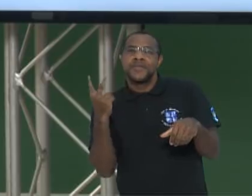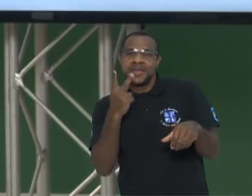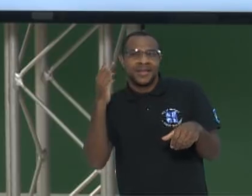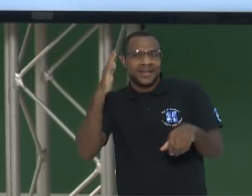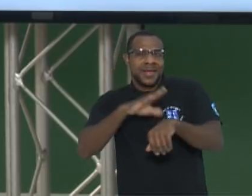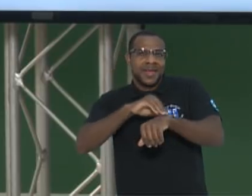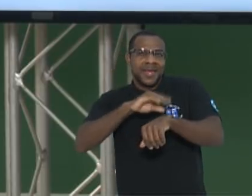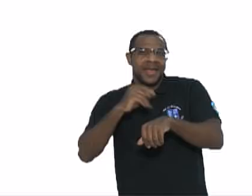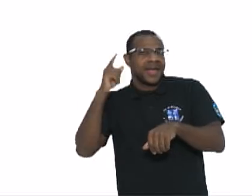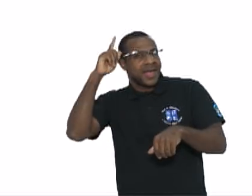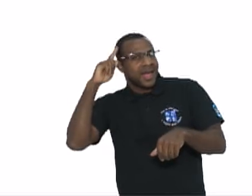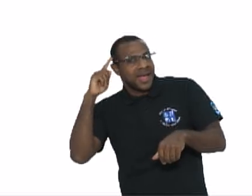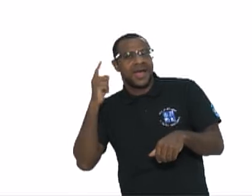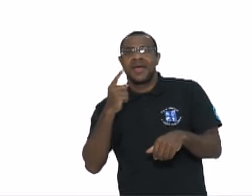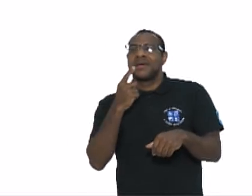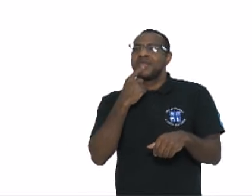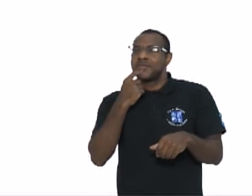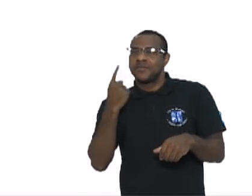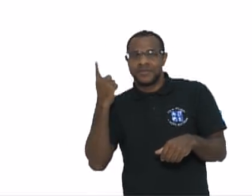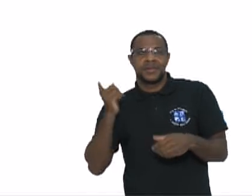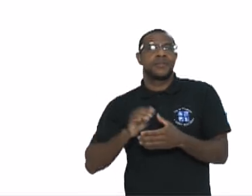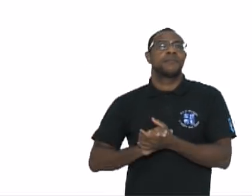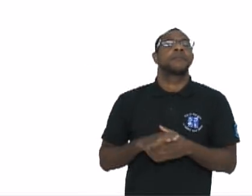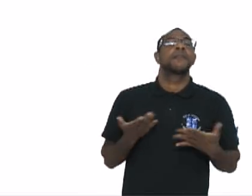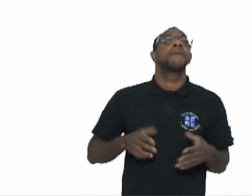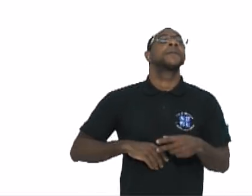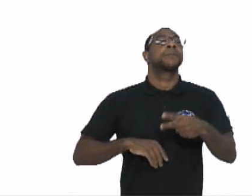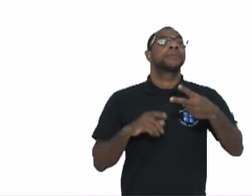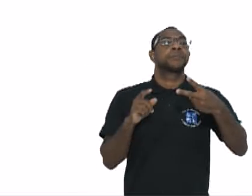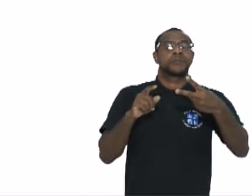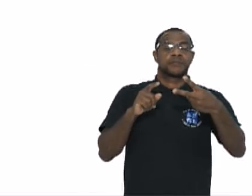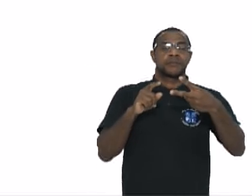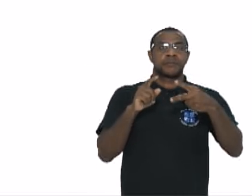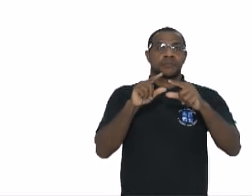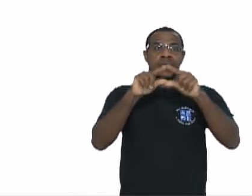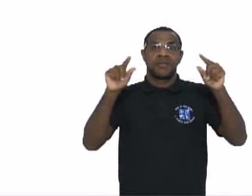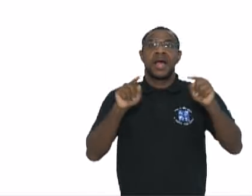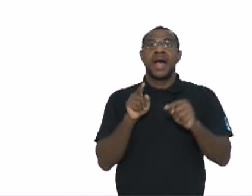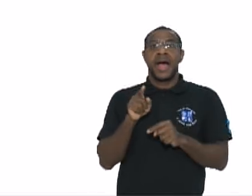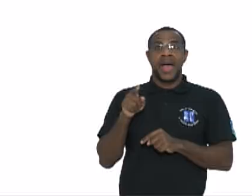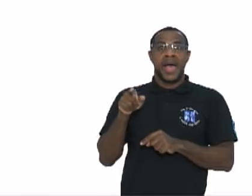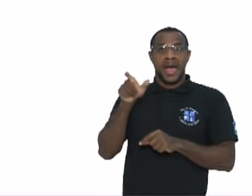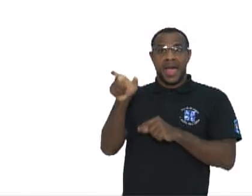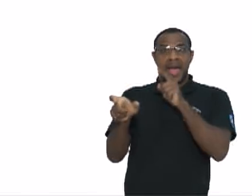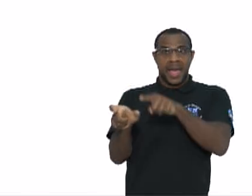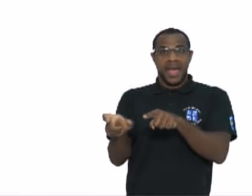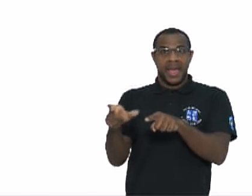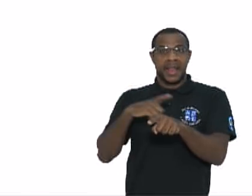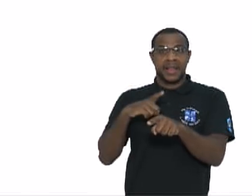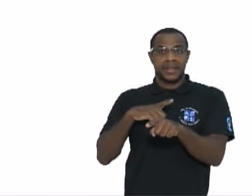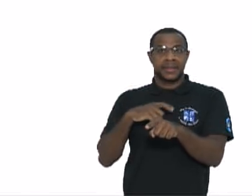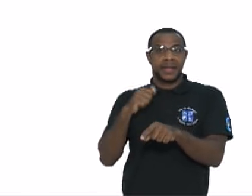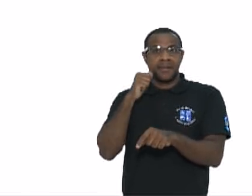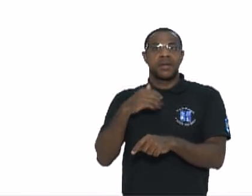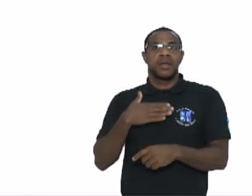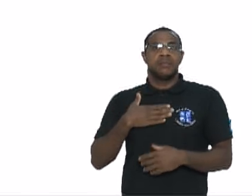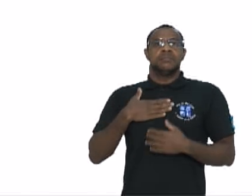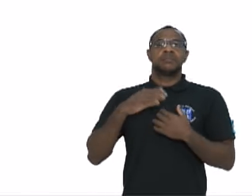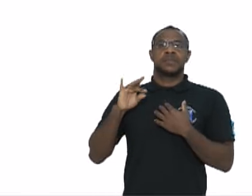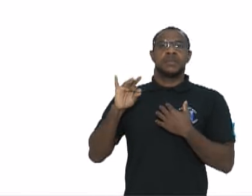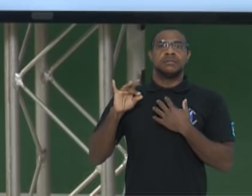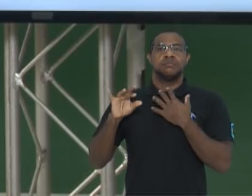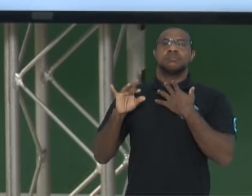Nessa frase agora, ela estava com soluço. E como se não bastasse a claridade das 2 horas, ela era